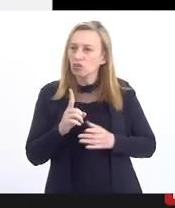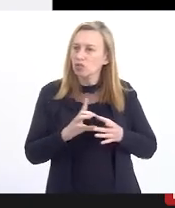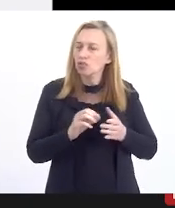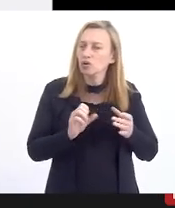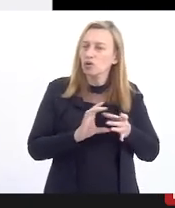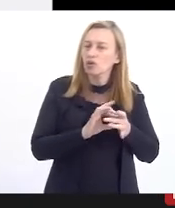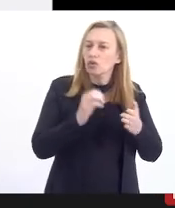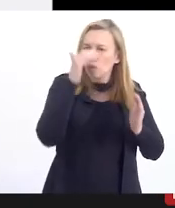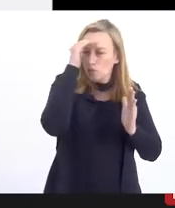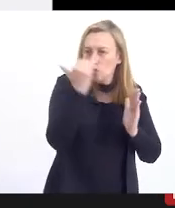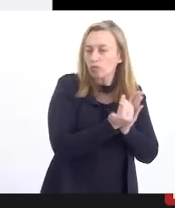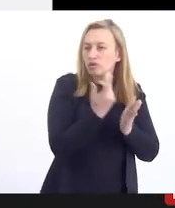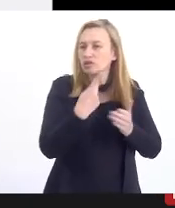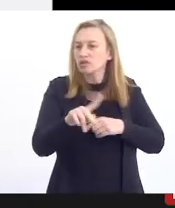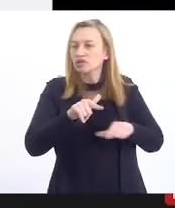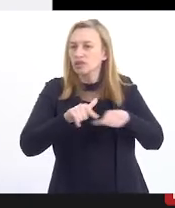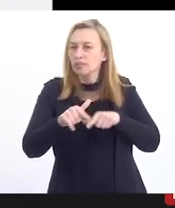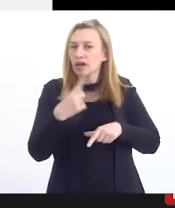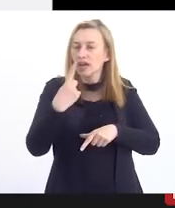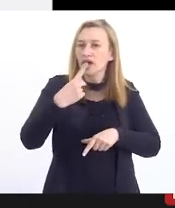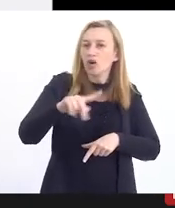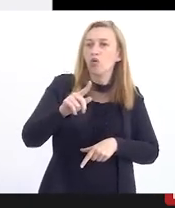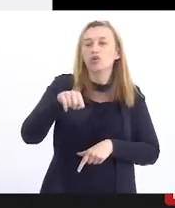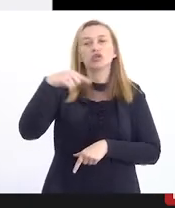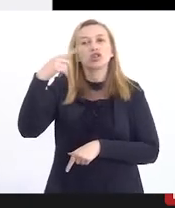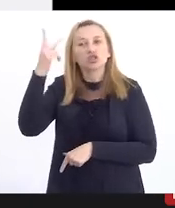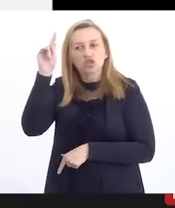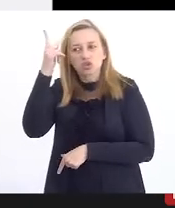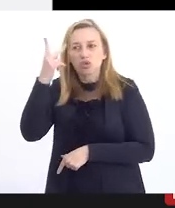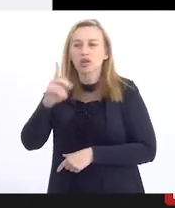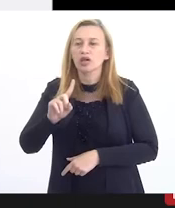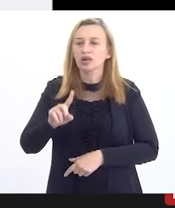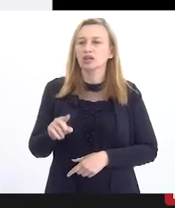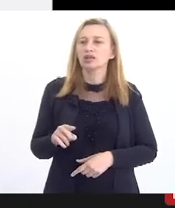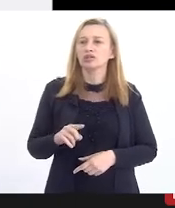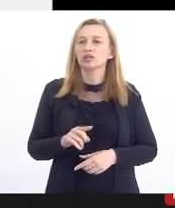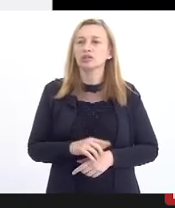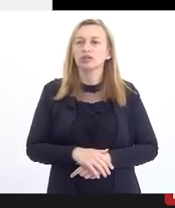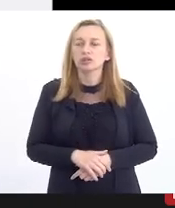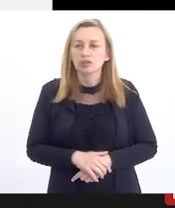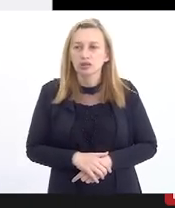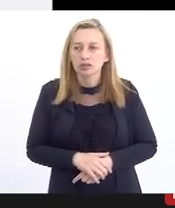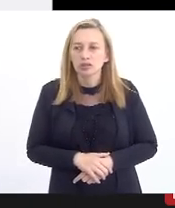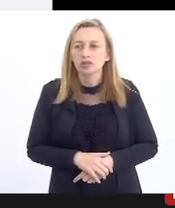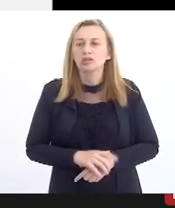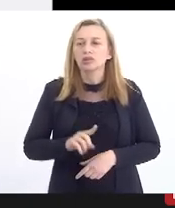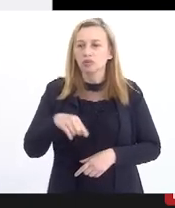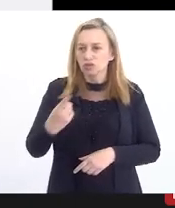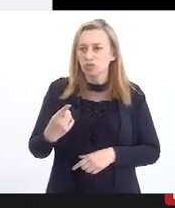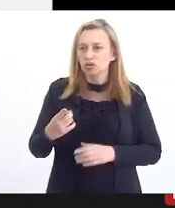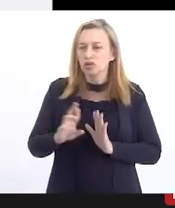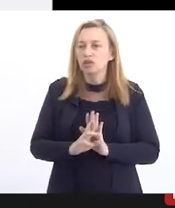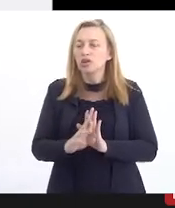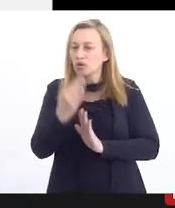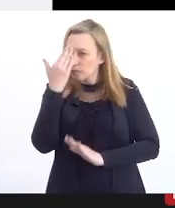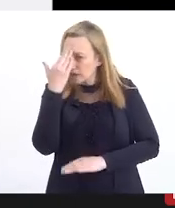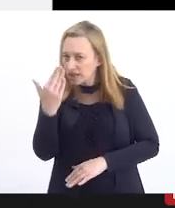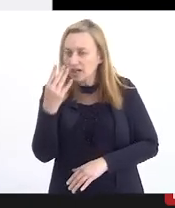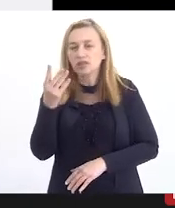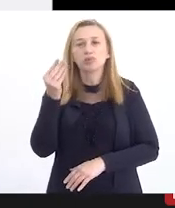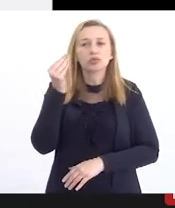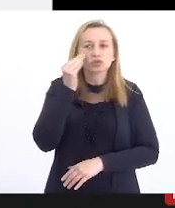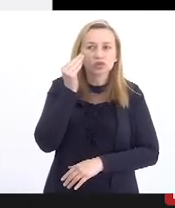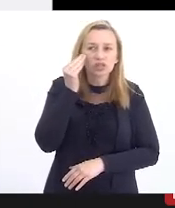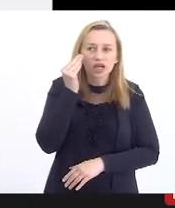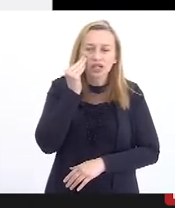Eu pedi para o companheiro concluir, que eu tenho mais uma representante aqui. Eu preciso deixar isso claro. Eu agradeço a oportunidade,